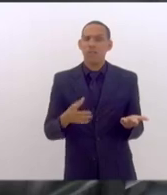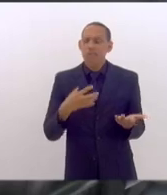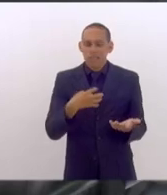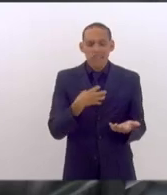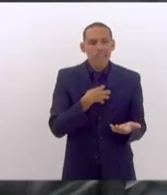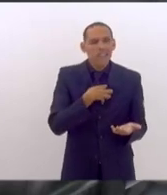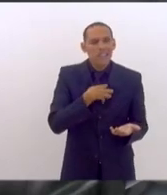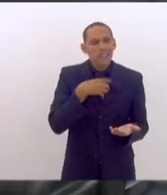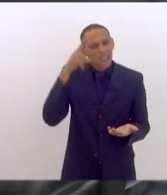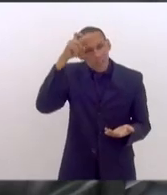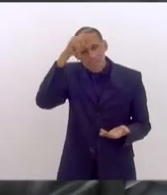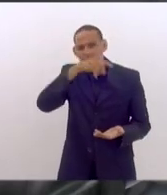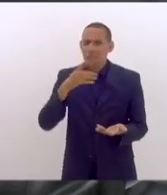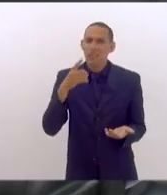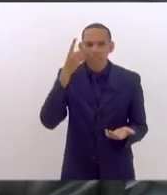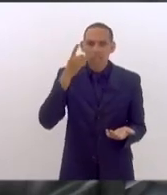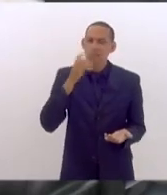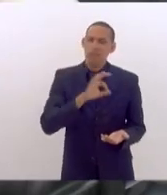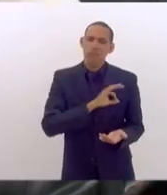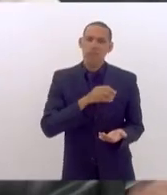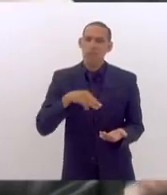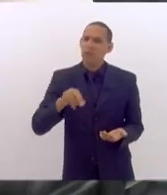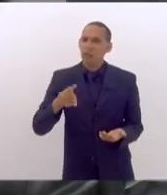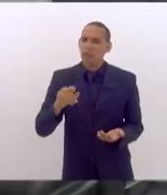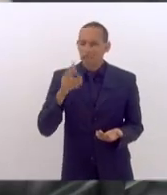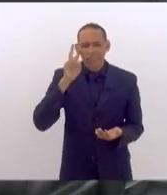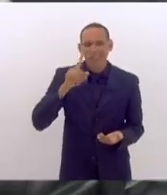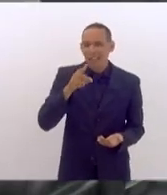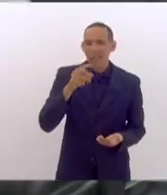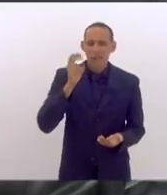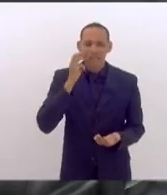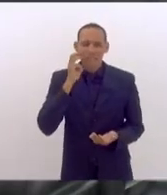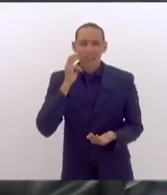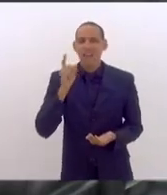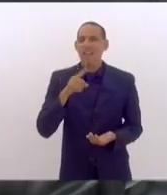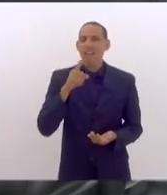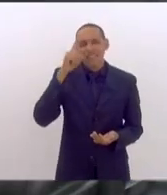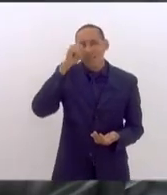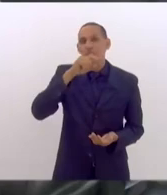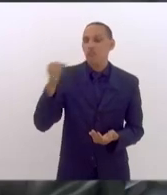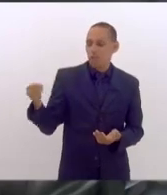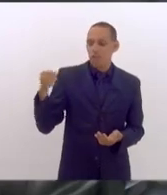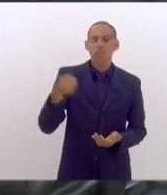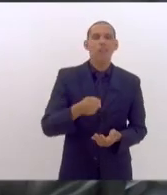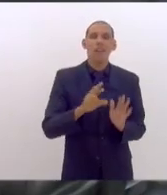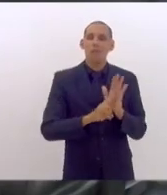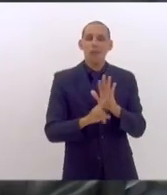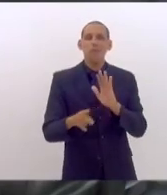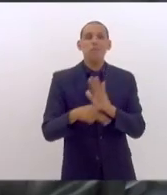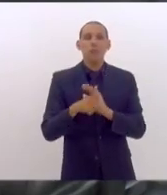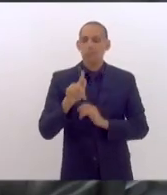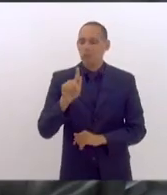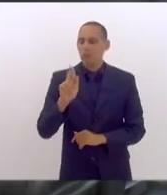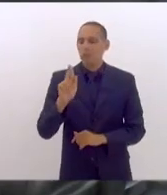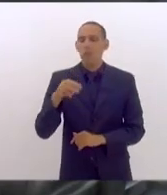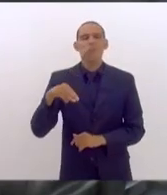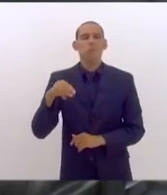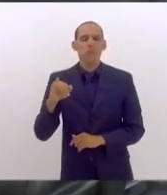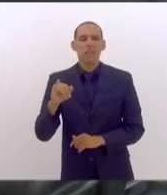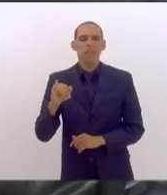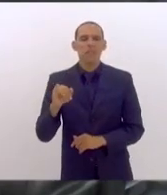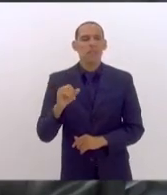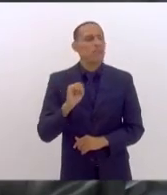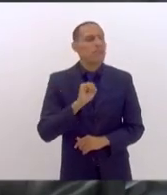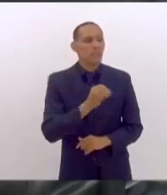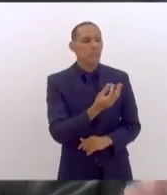dificuldade aqui em Vargem momento sepultado da Marta Rocha você seria corda pelas ruas aquele tipo idade de trazer o representante da gumi que falou